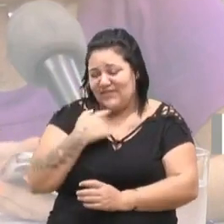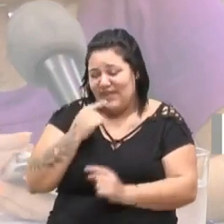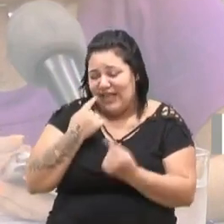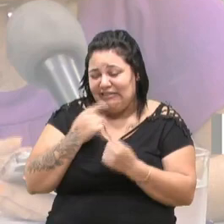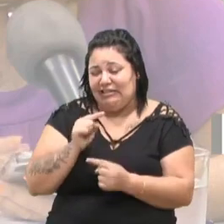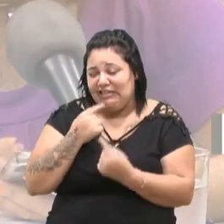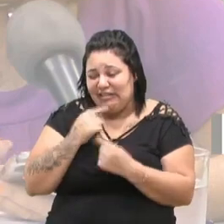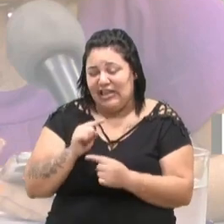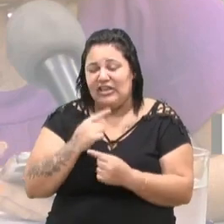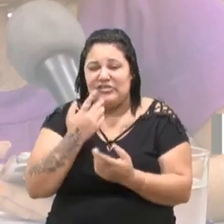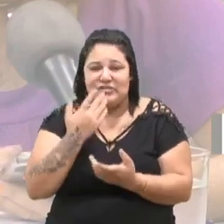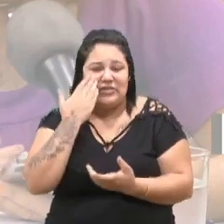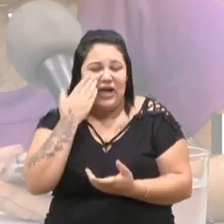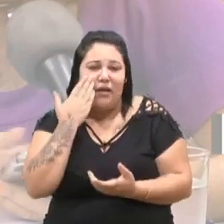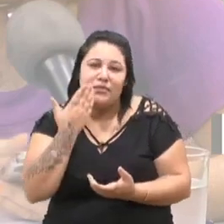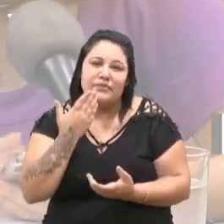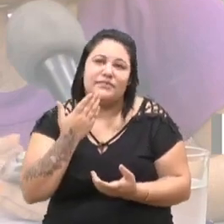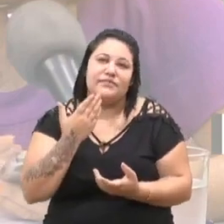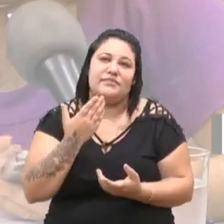ou talvez